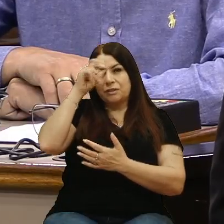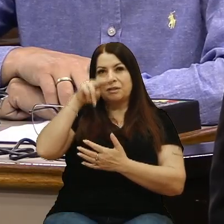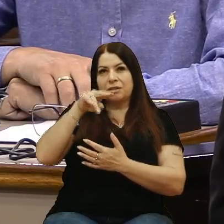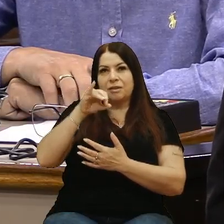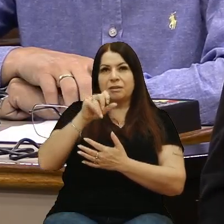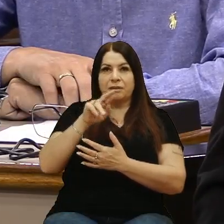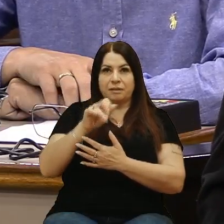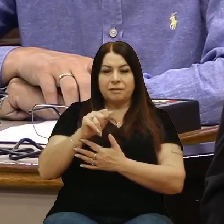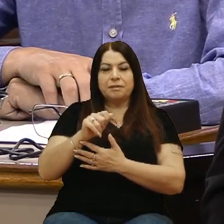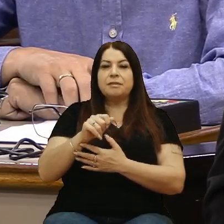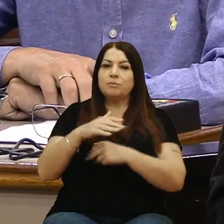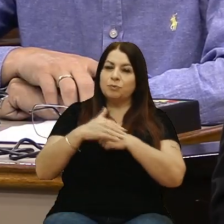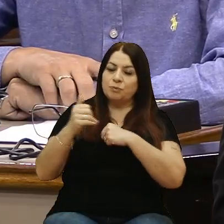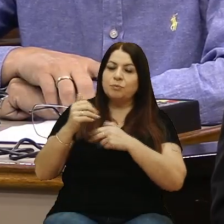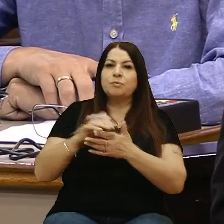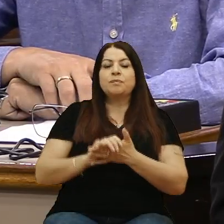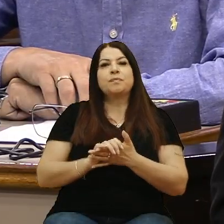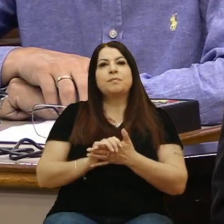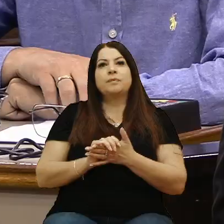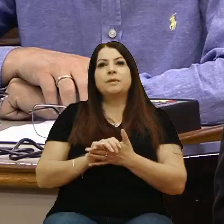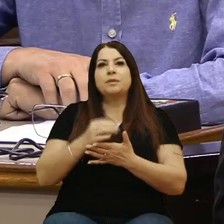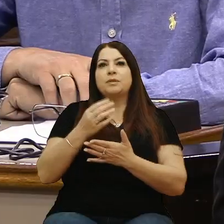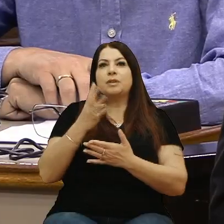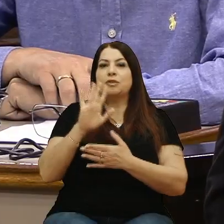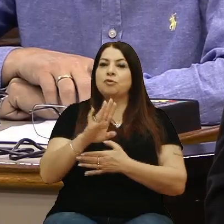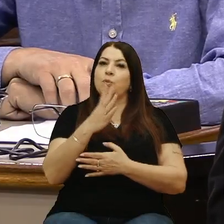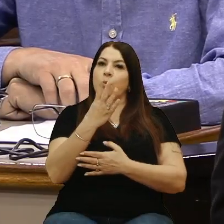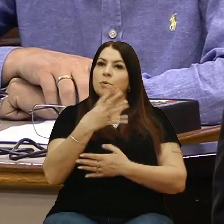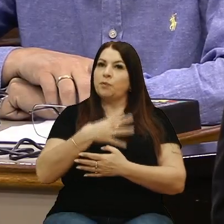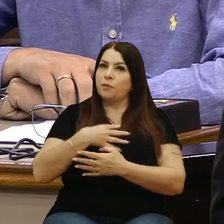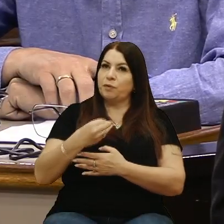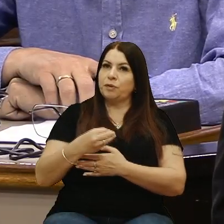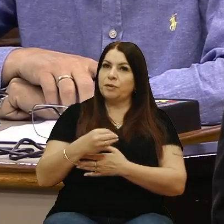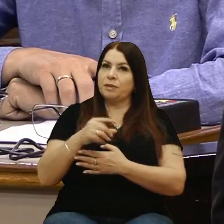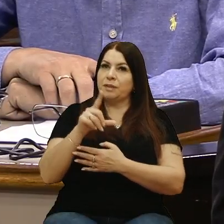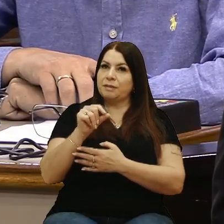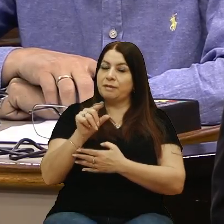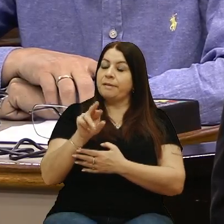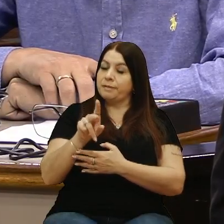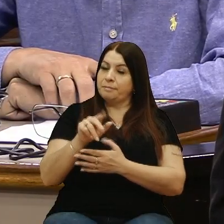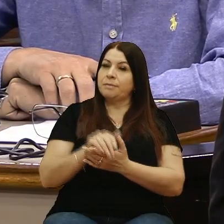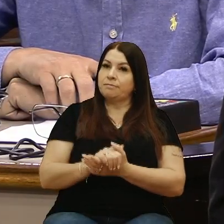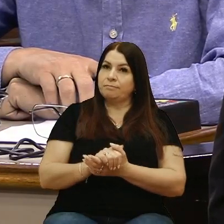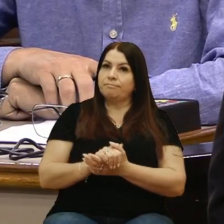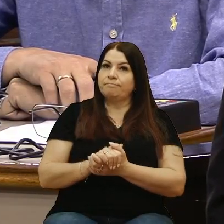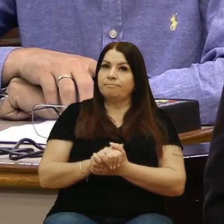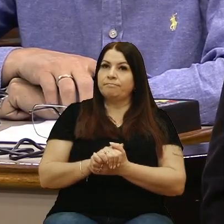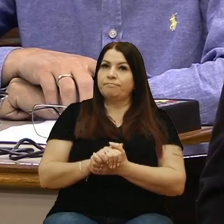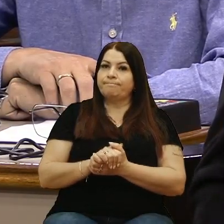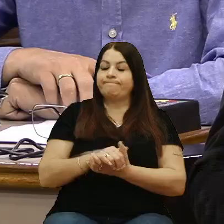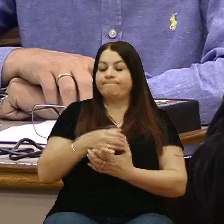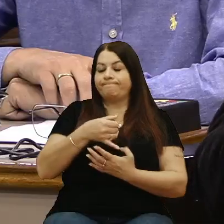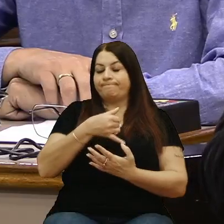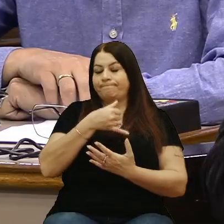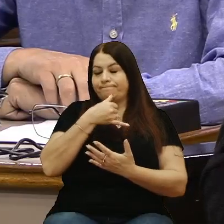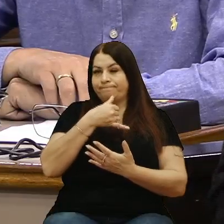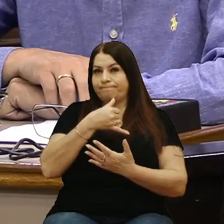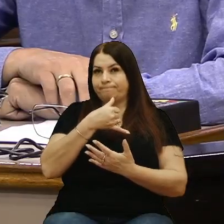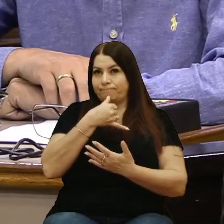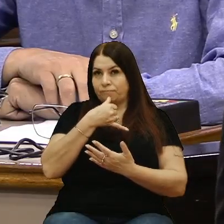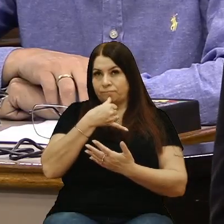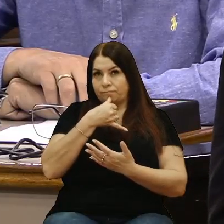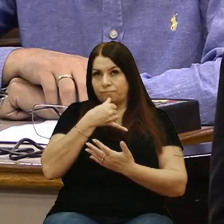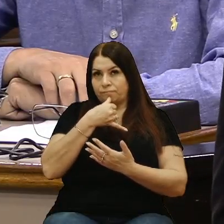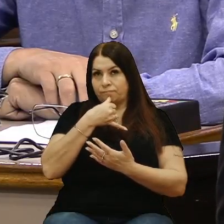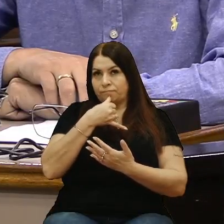chamamos, deixou 4 filhos e 10 irmãos. Eu lamento, quero deixar